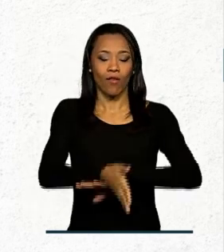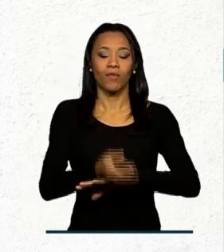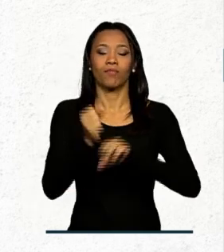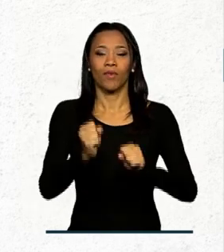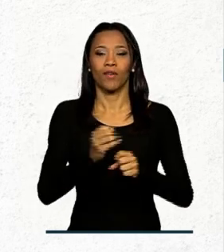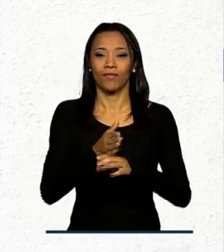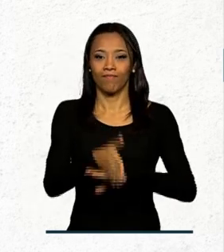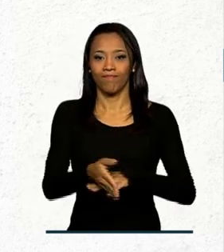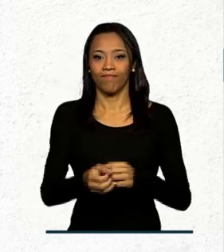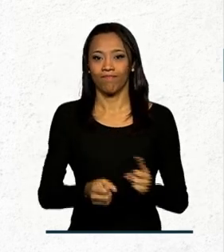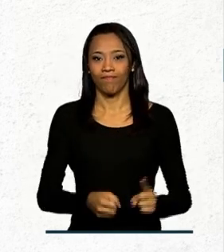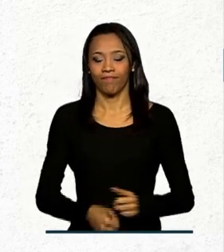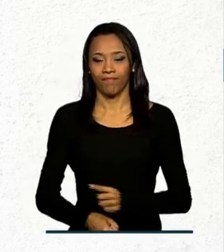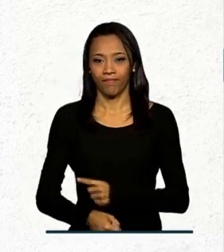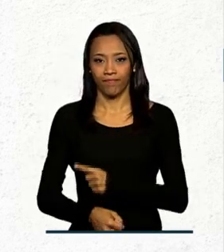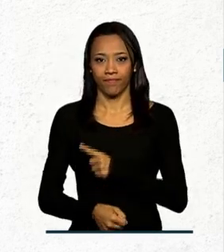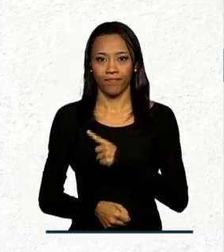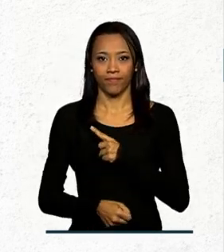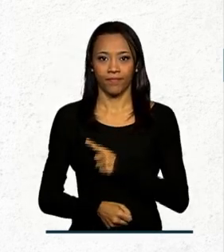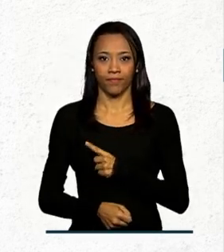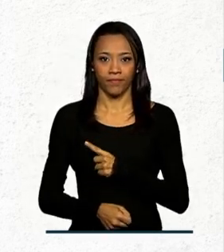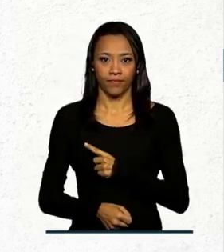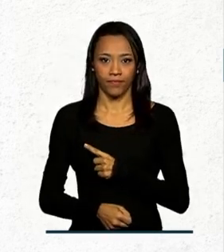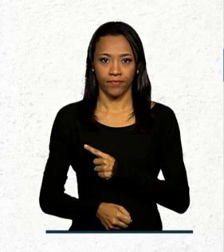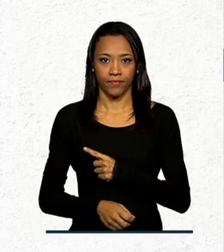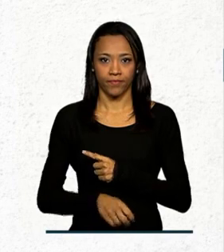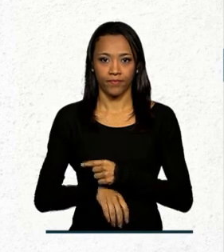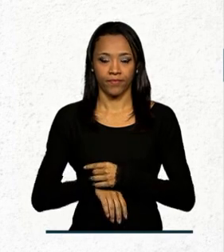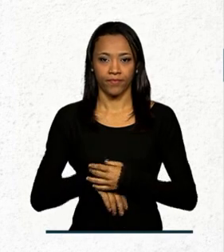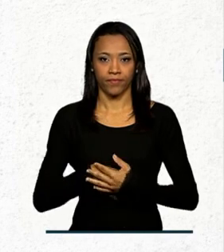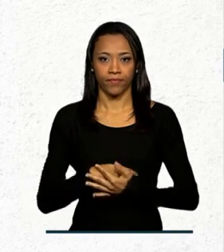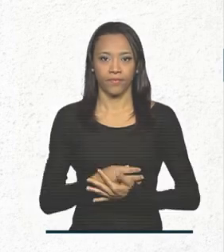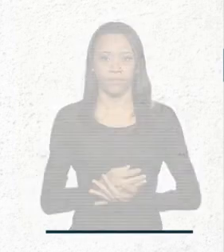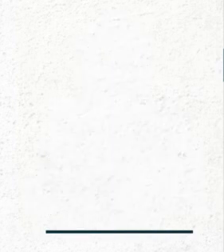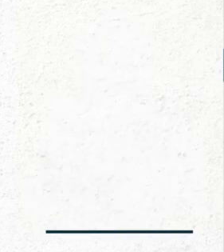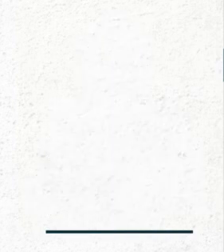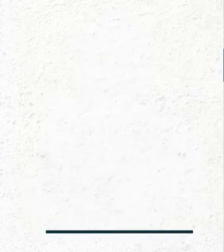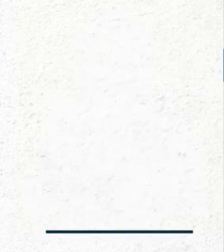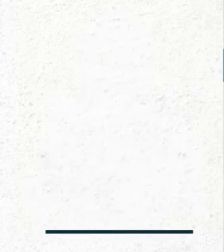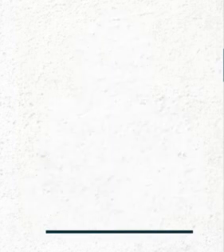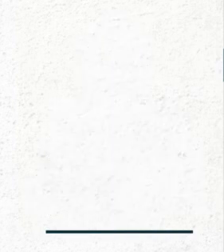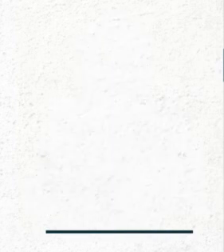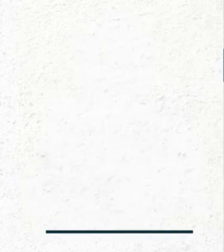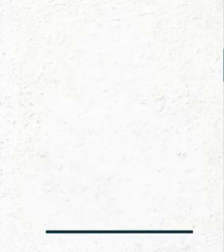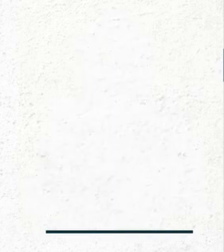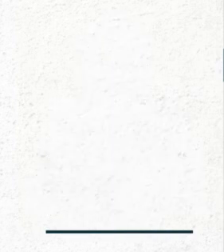da Imprensa Nacional, portal.in.gov.br.